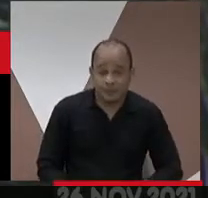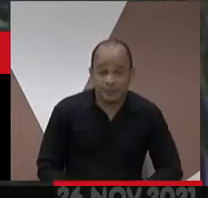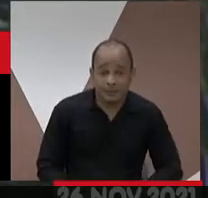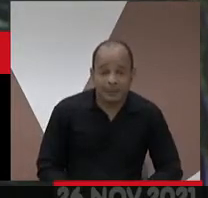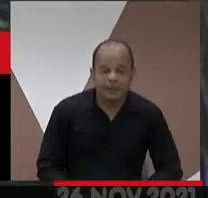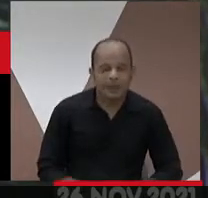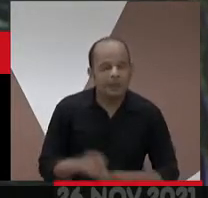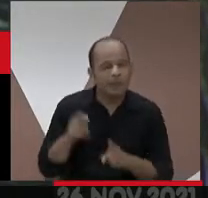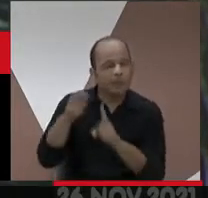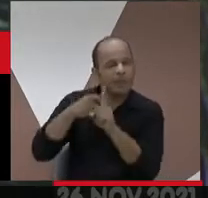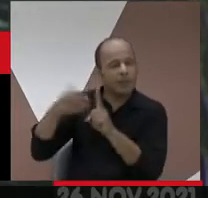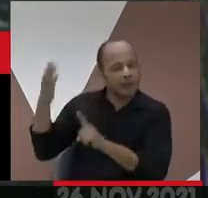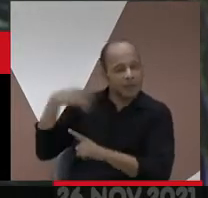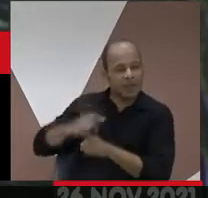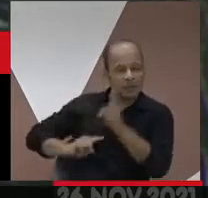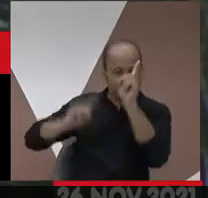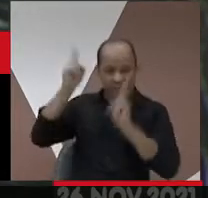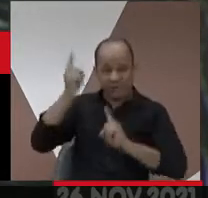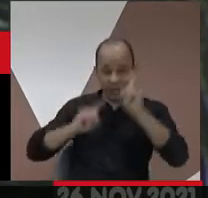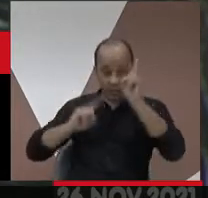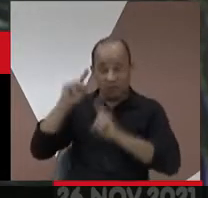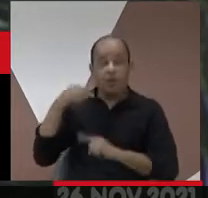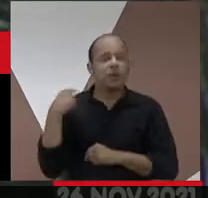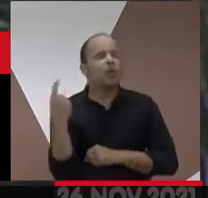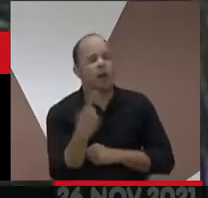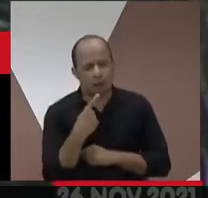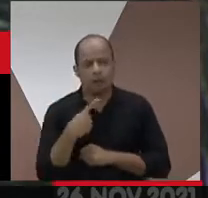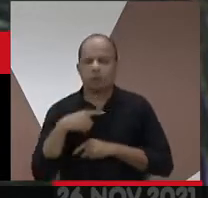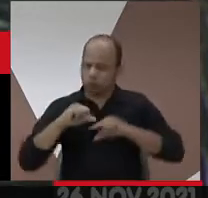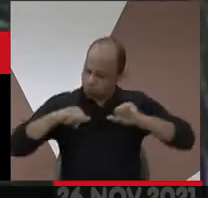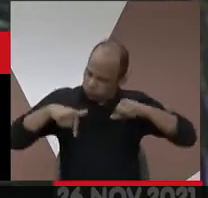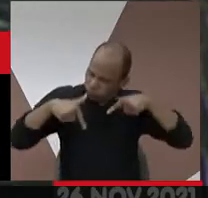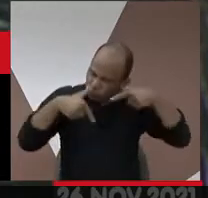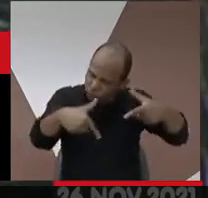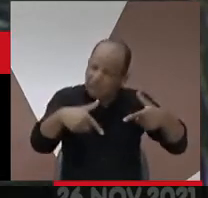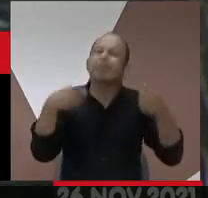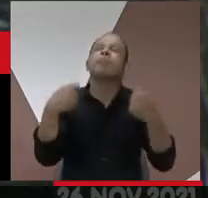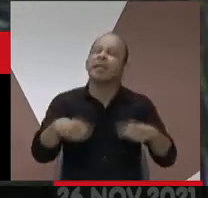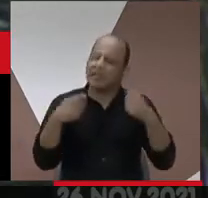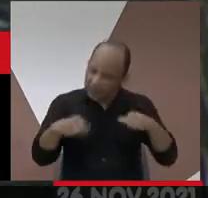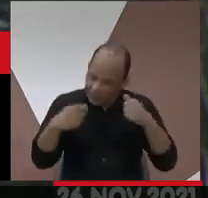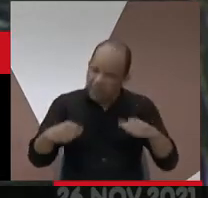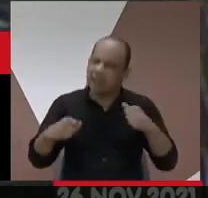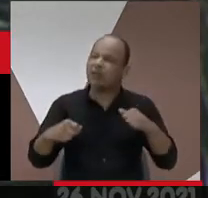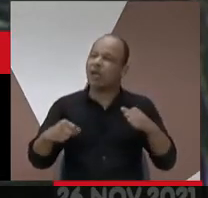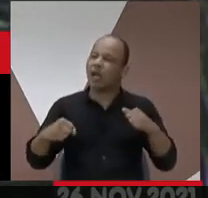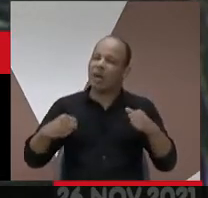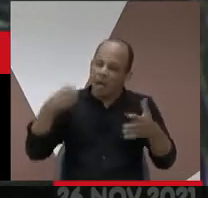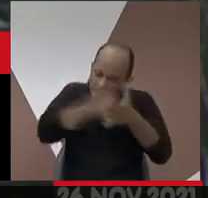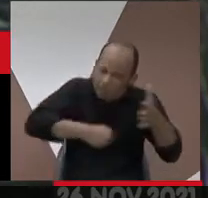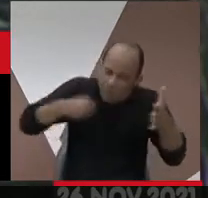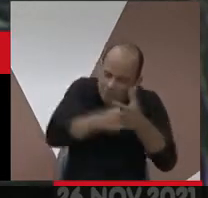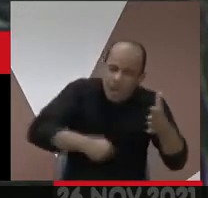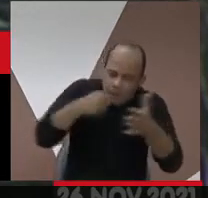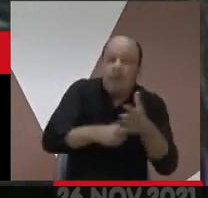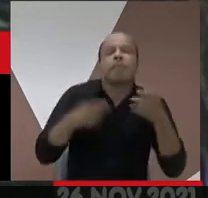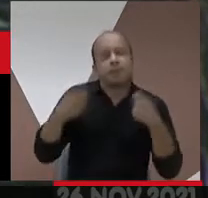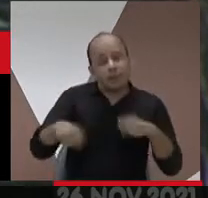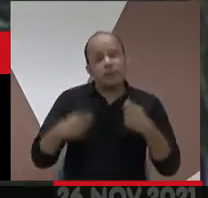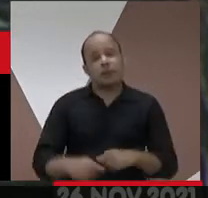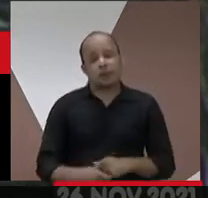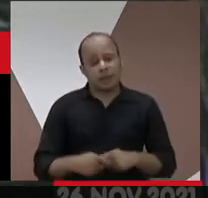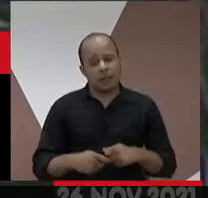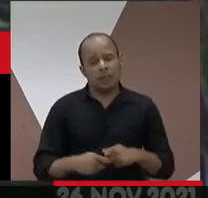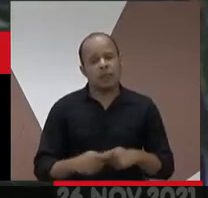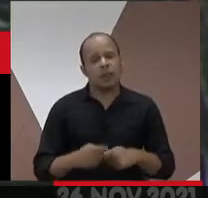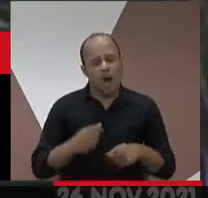luta contra esta obra e precisamos fazer muito barulho. Né, Fajardo? Precisamos